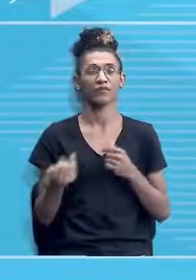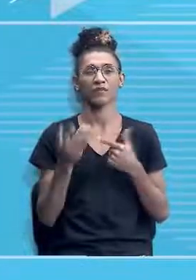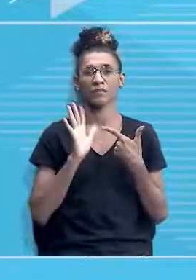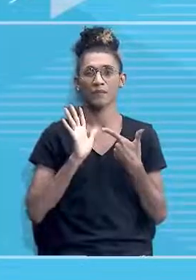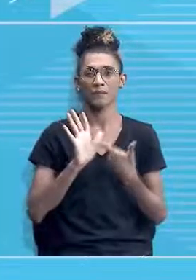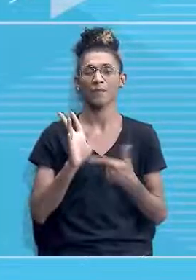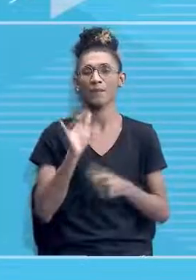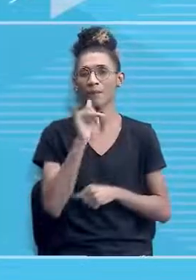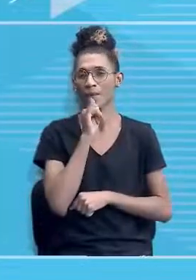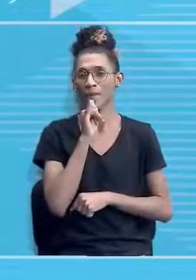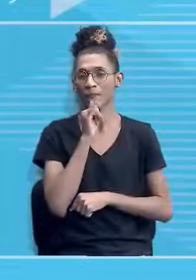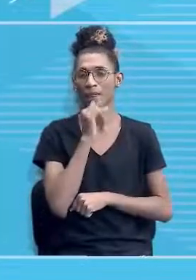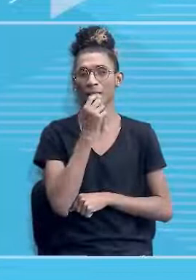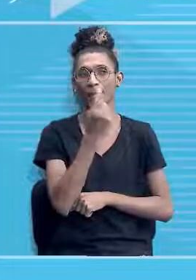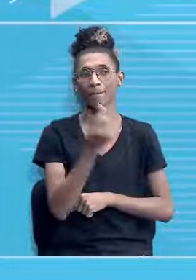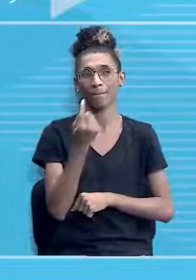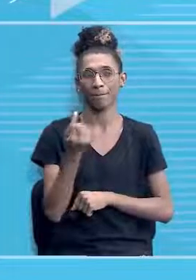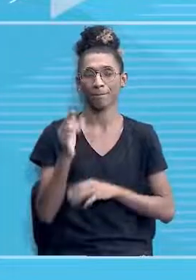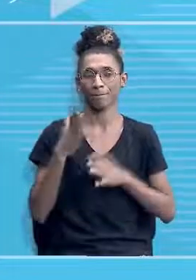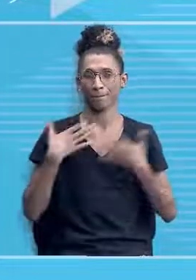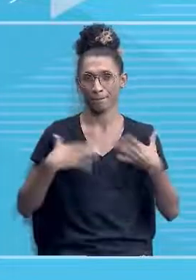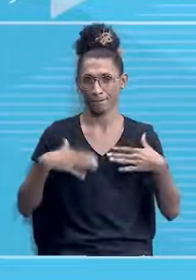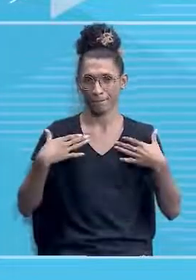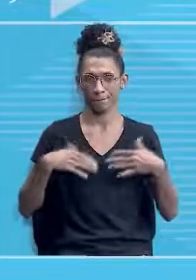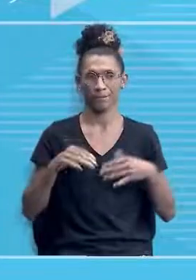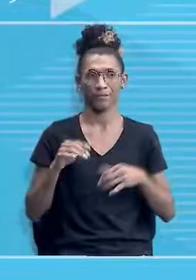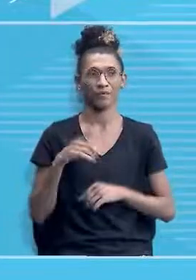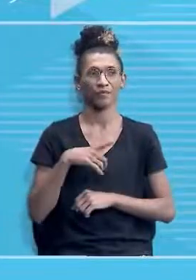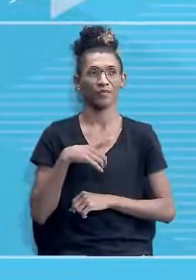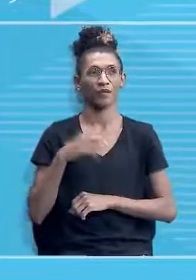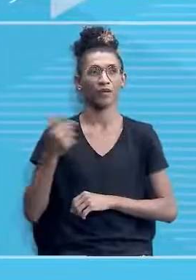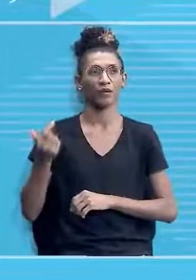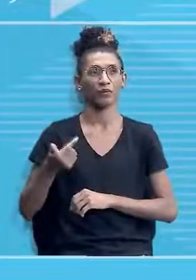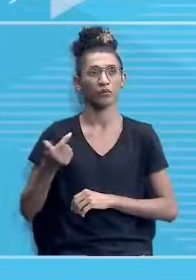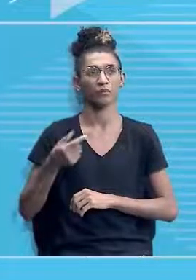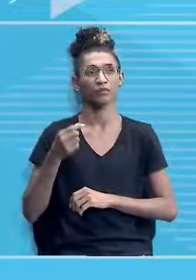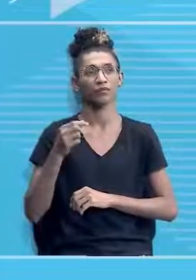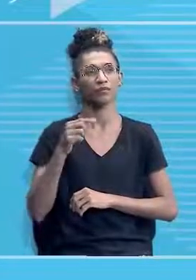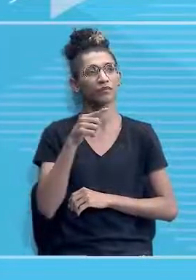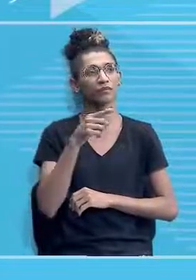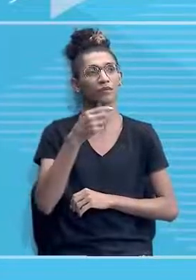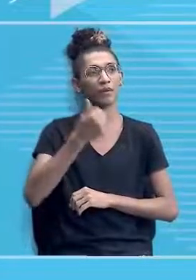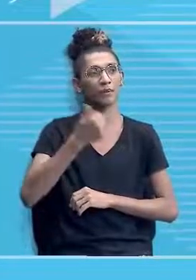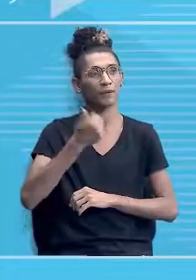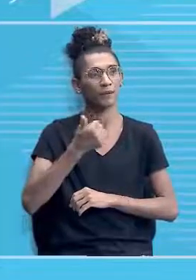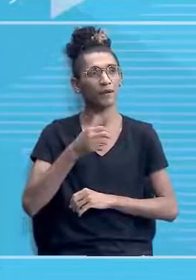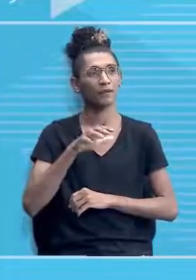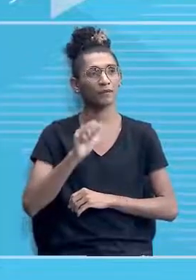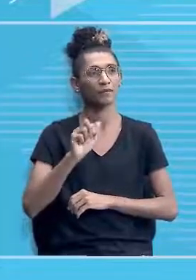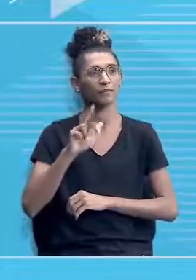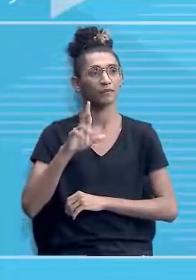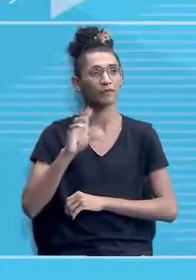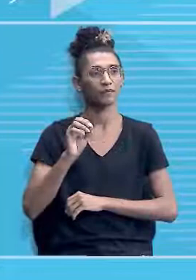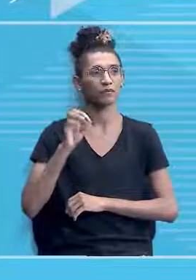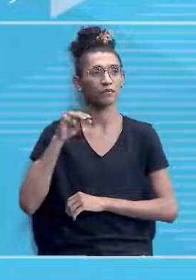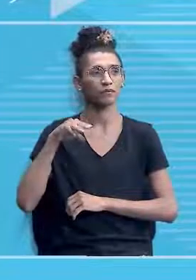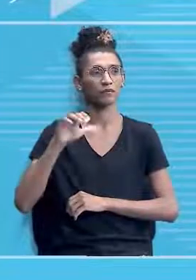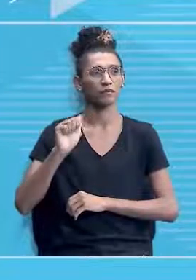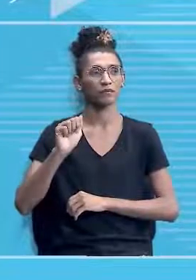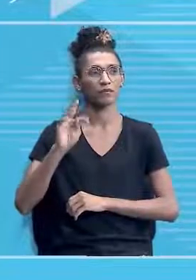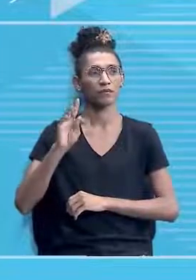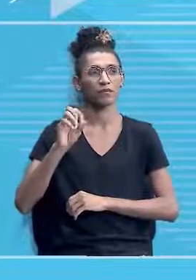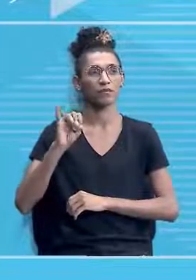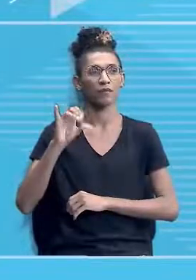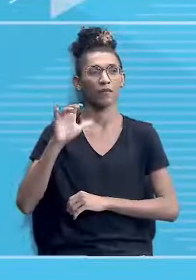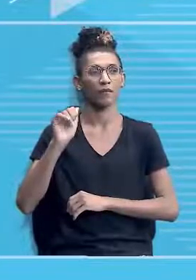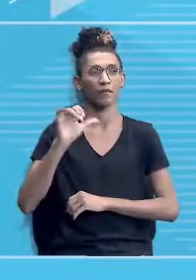exemplo de cada um Vamo já mostrar aí você tem Amina aromática primária aromáticas secundária e aromática